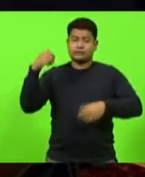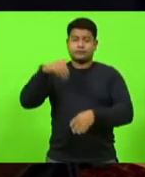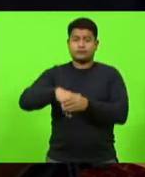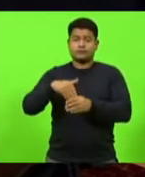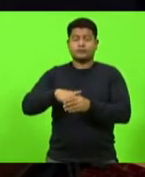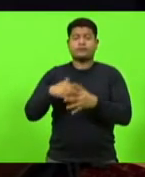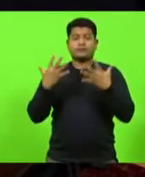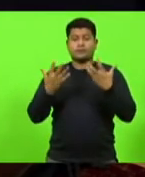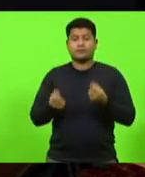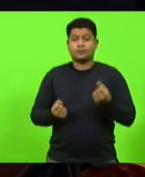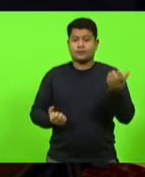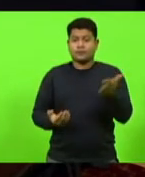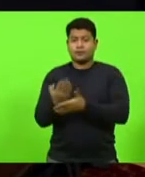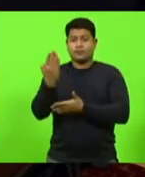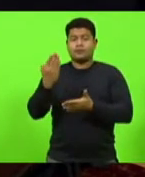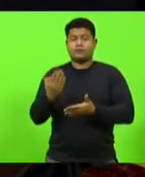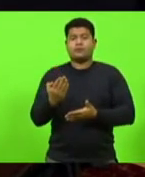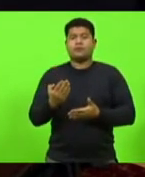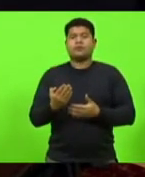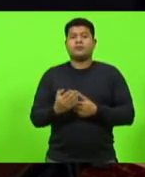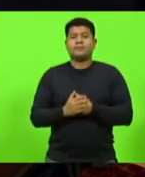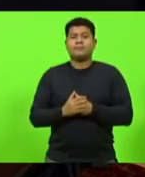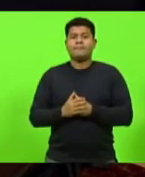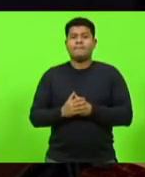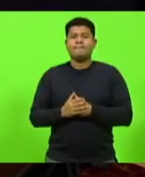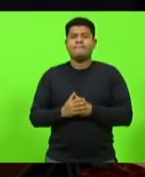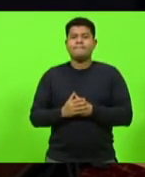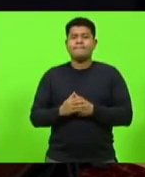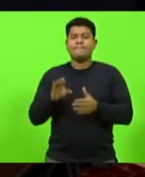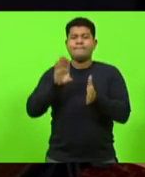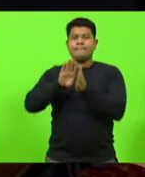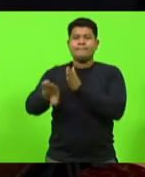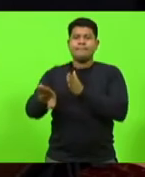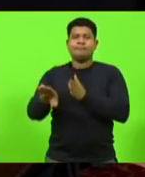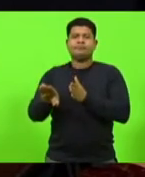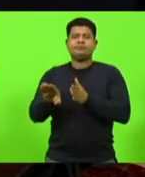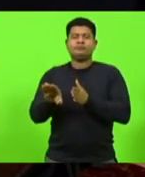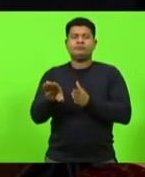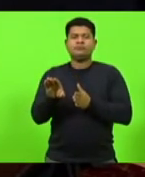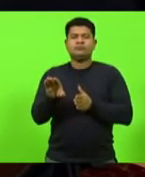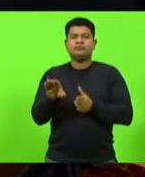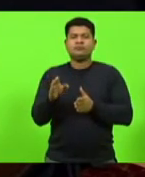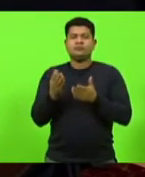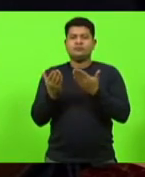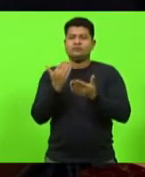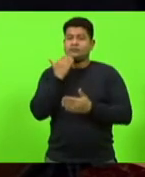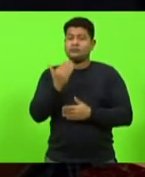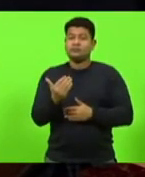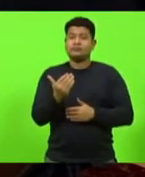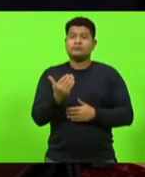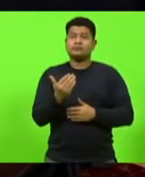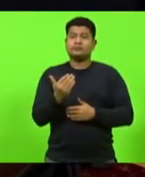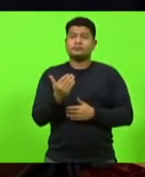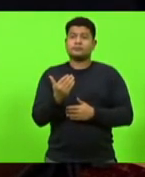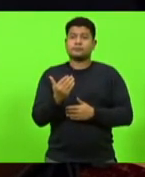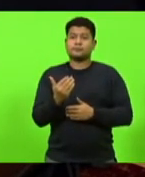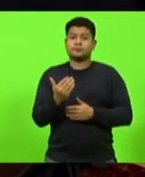projeto que foi aprovado agora, pela rejeição ao requerimento,